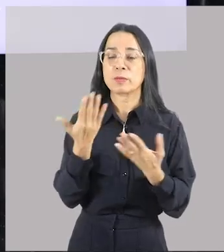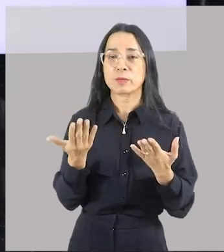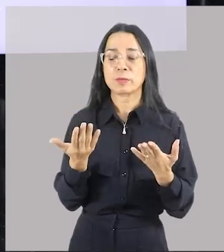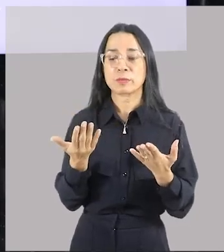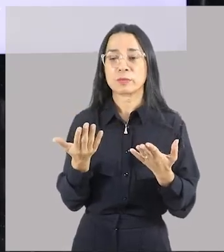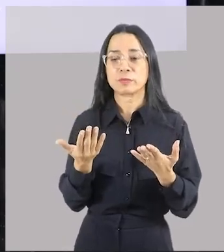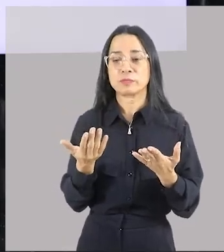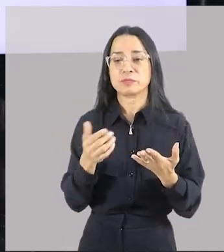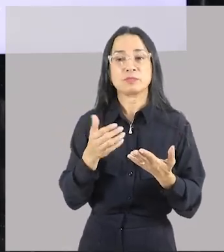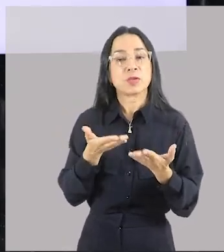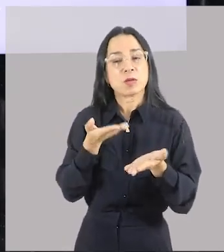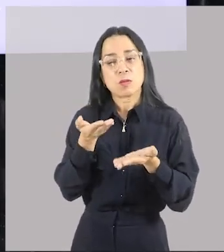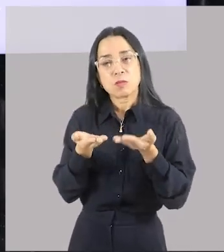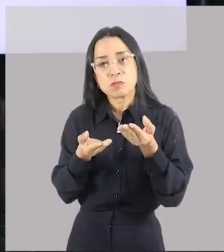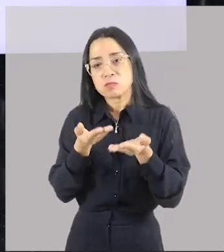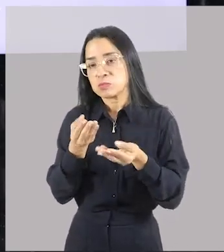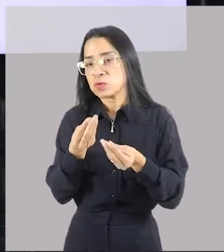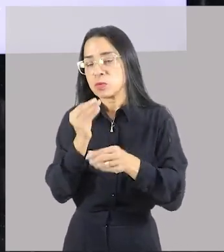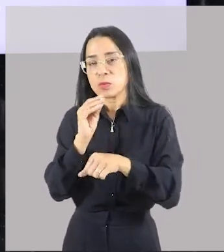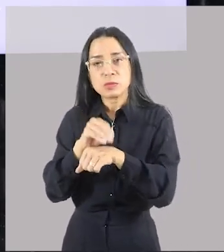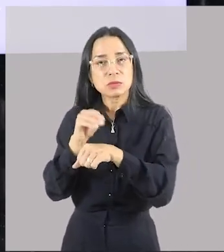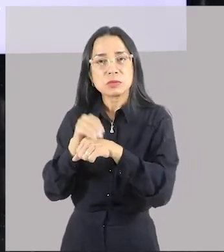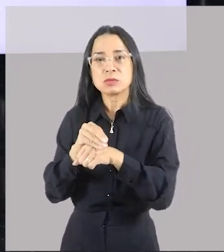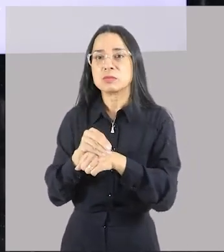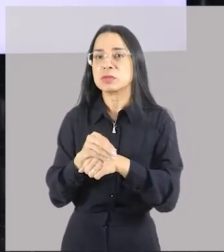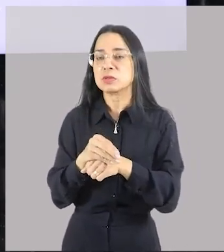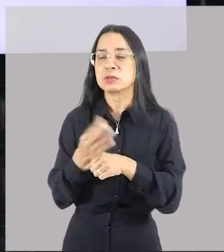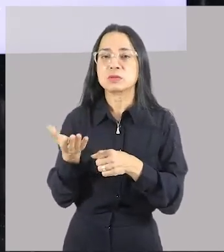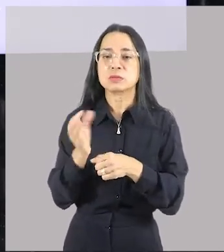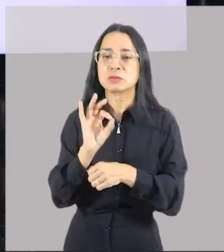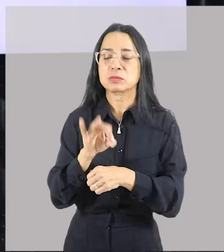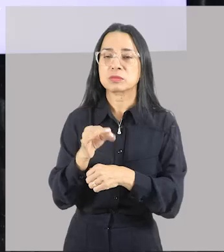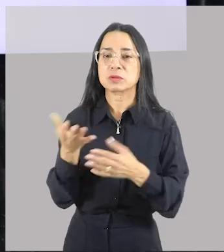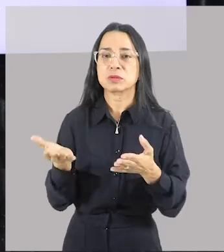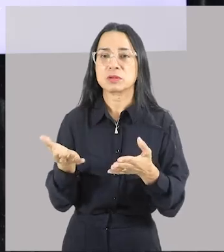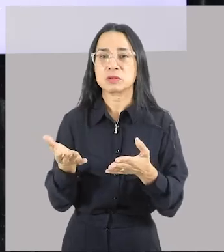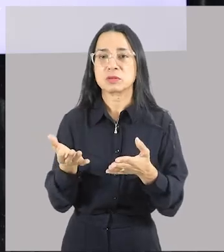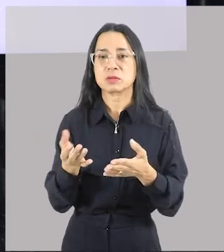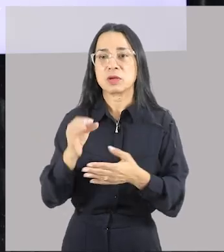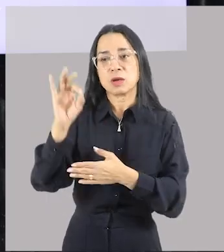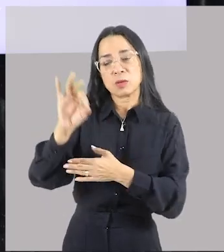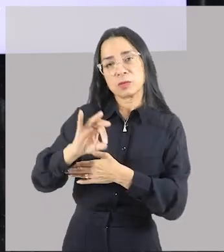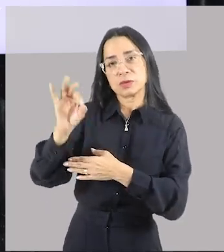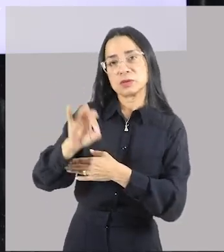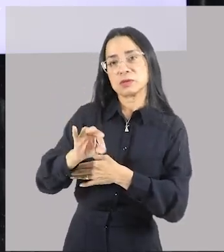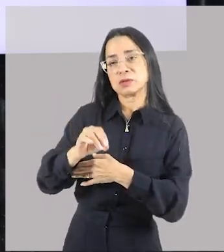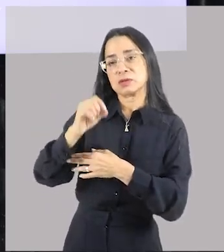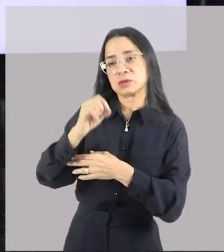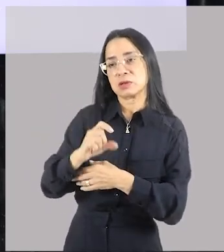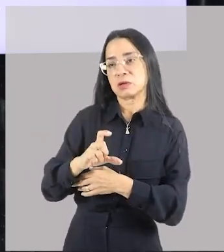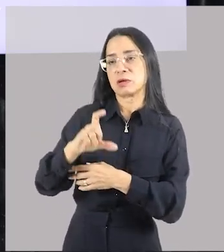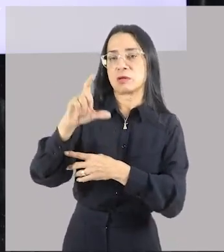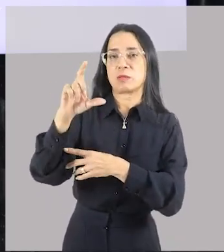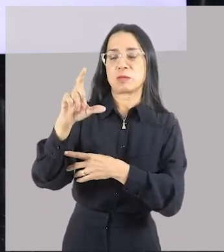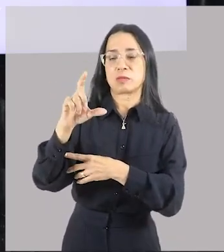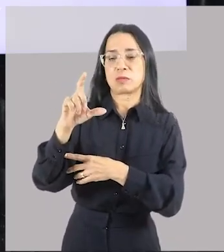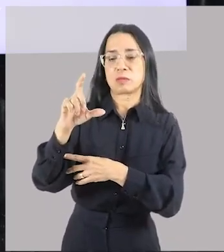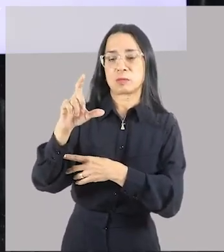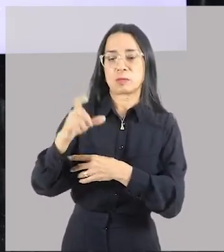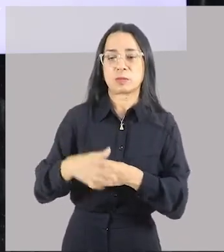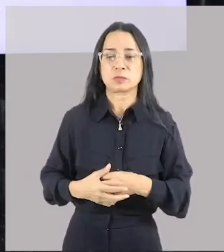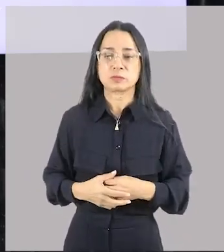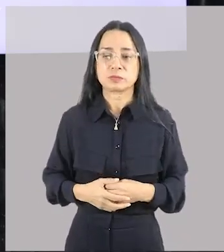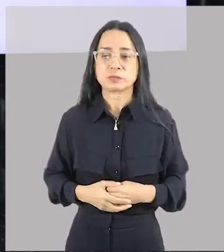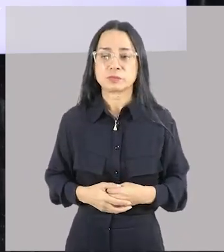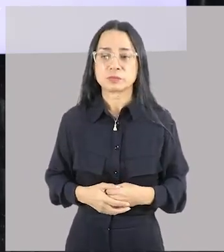vão ter o tratamento adequado, entendeu? Então isso tende a aumentar também, esses índices negativos tendem a crescer quanto mais desigualdade